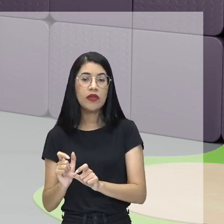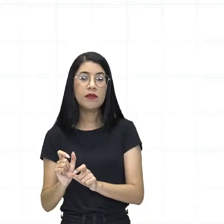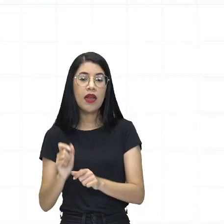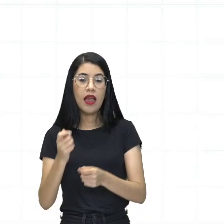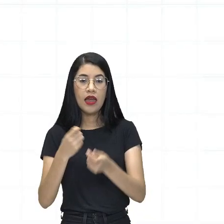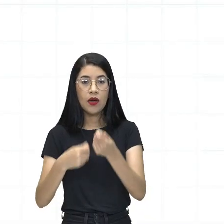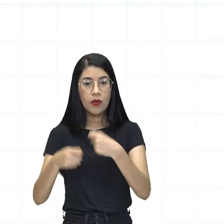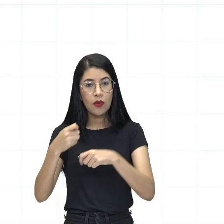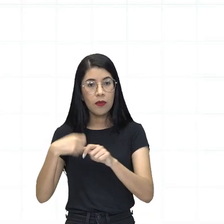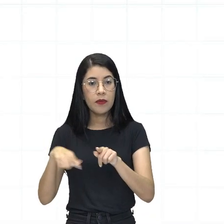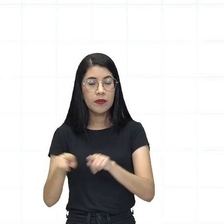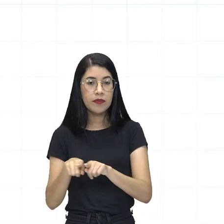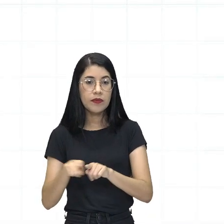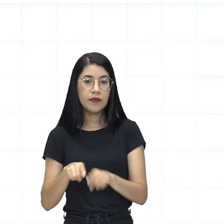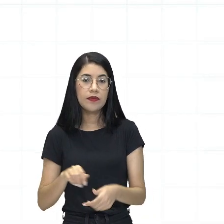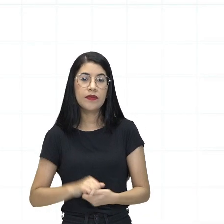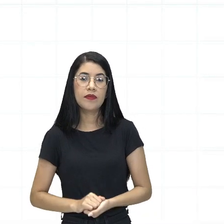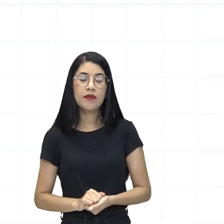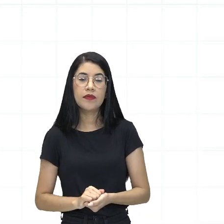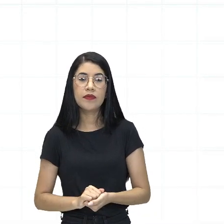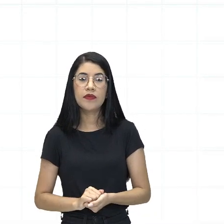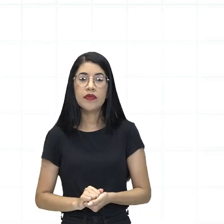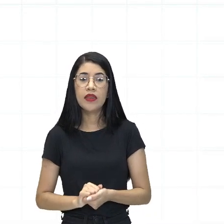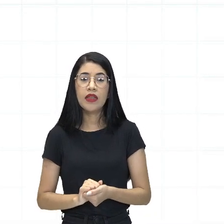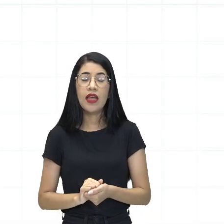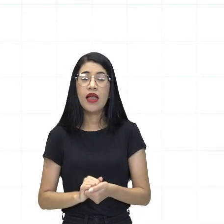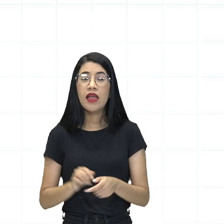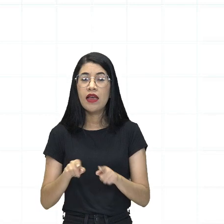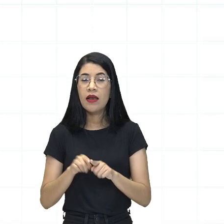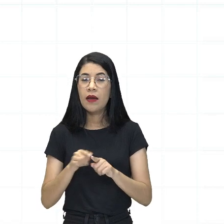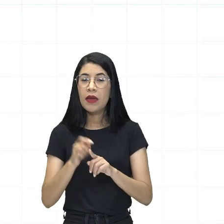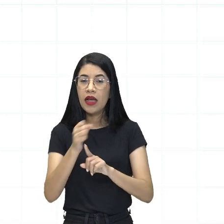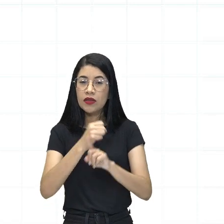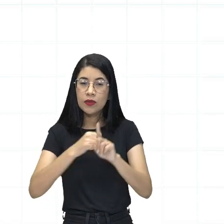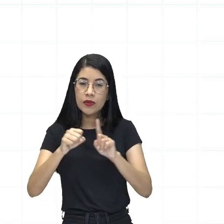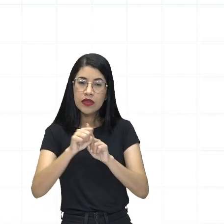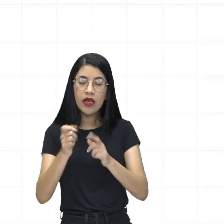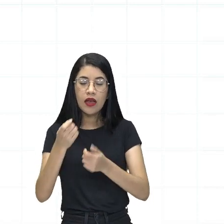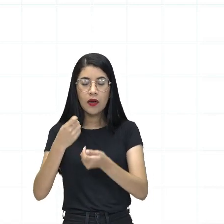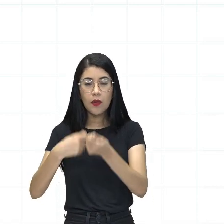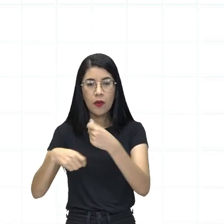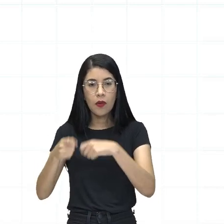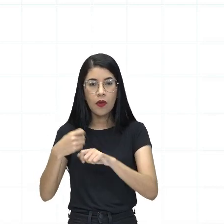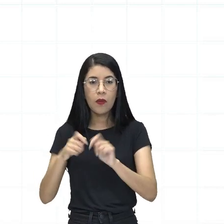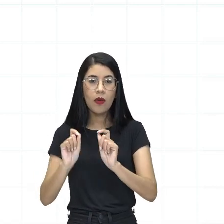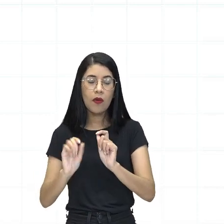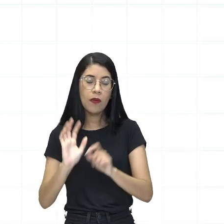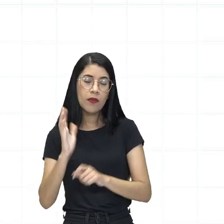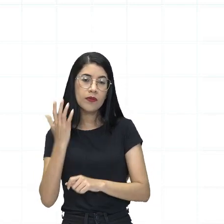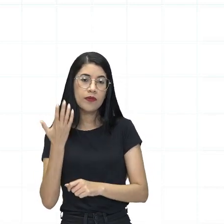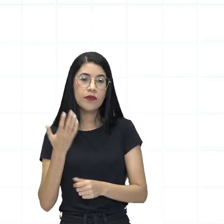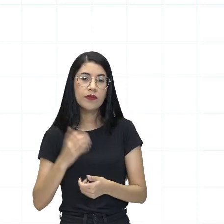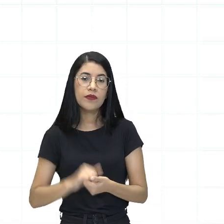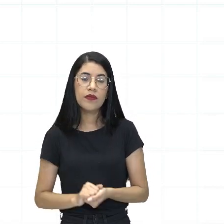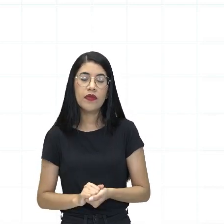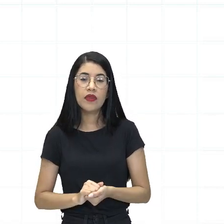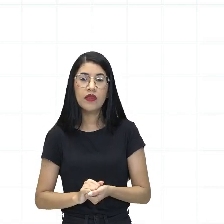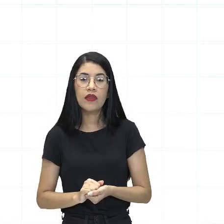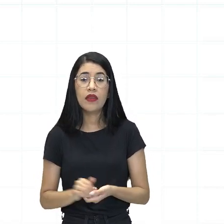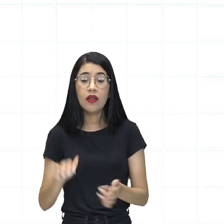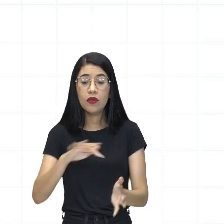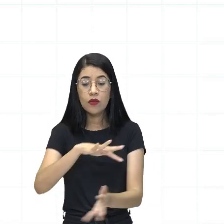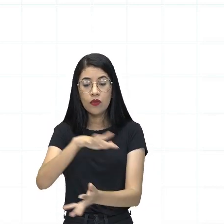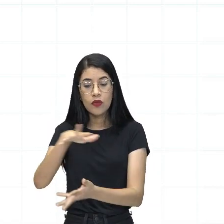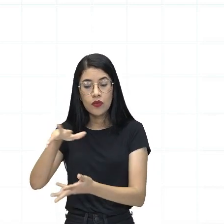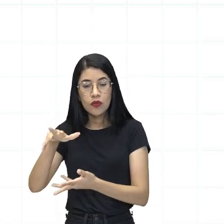economia. Vejam que os impactos sociais e econômicos visualizados no mundo, né, eles